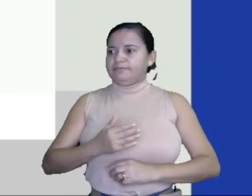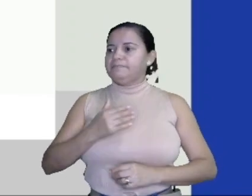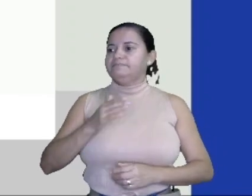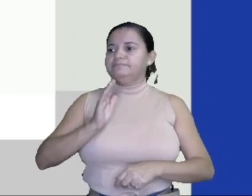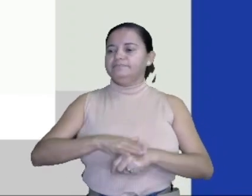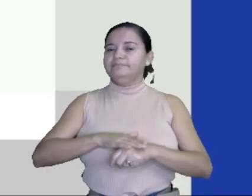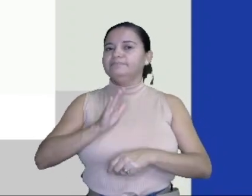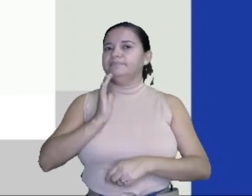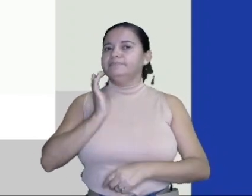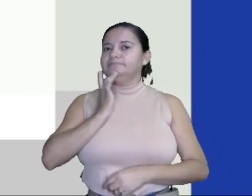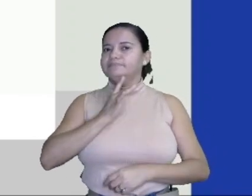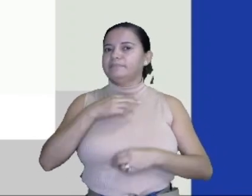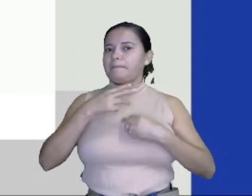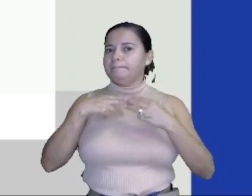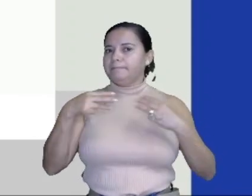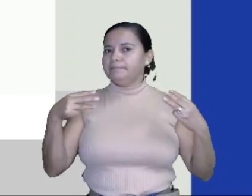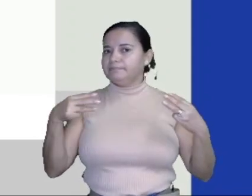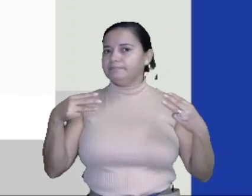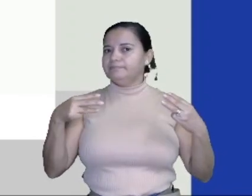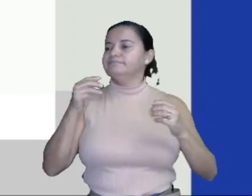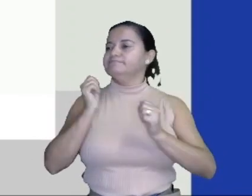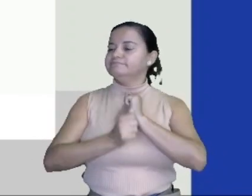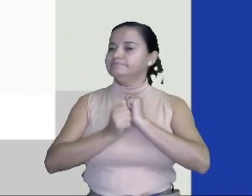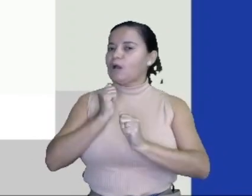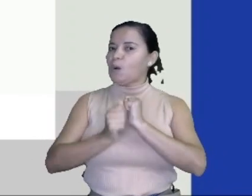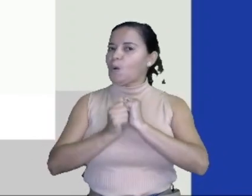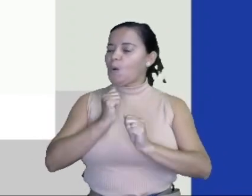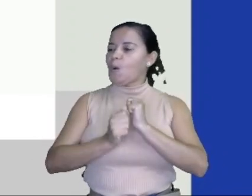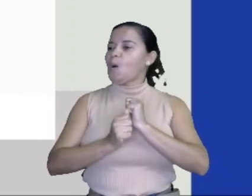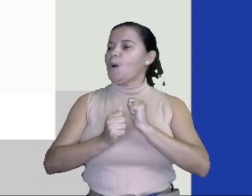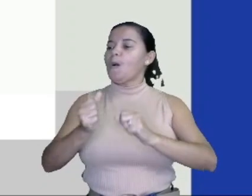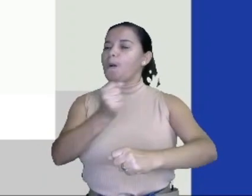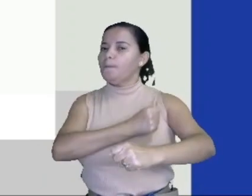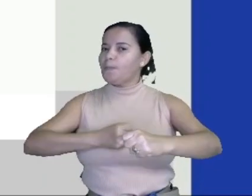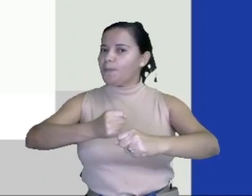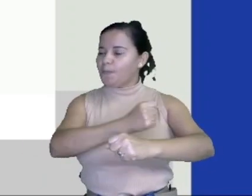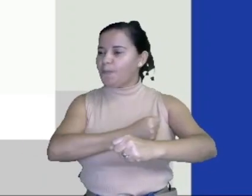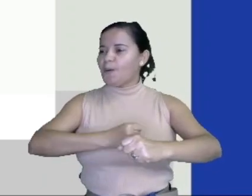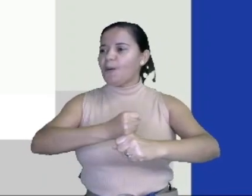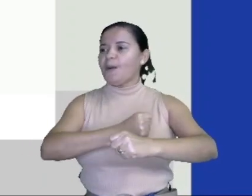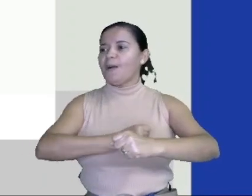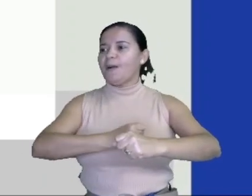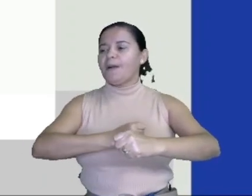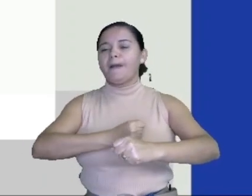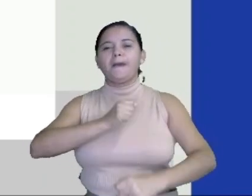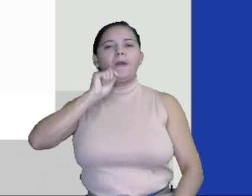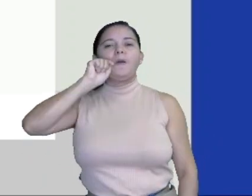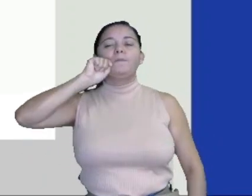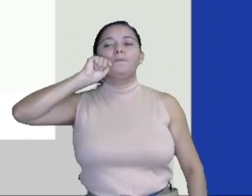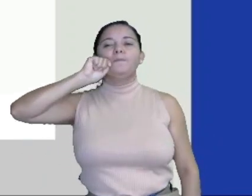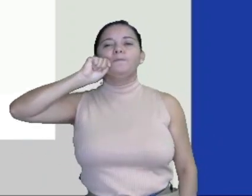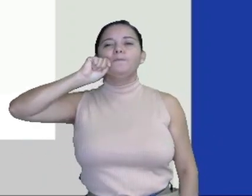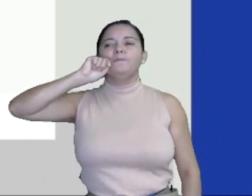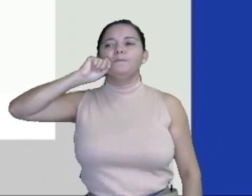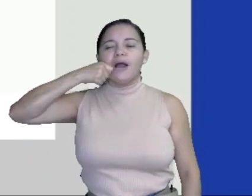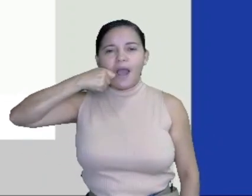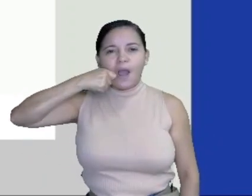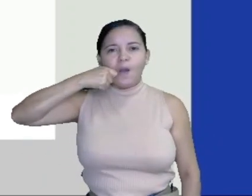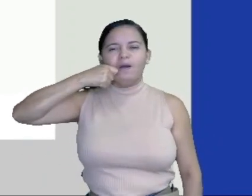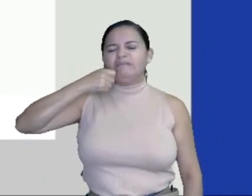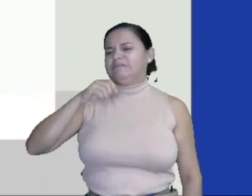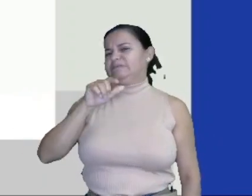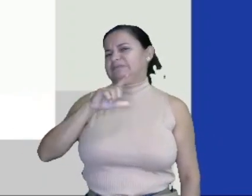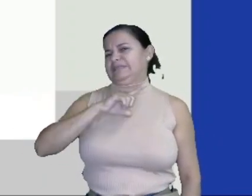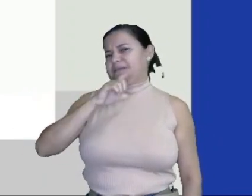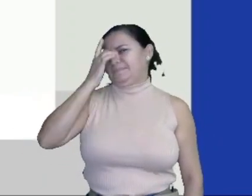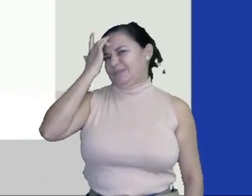saborosos, né? O macarrão, o arroz, o bolo, os pães, que geralmente tem gente que come pães